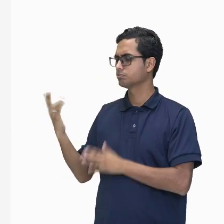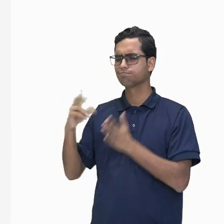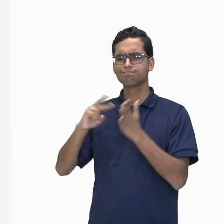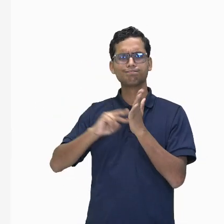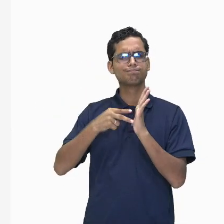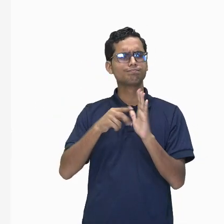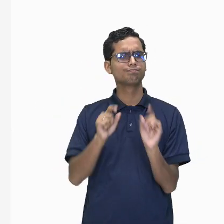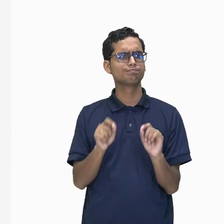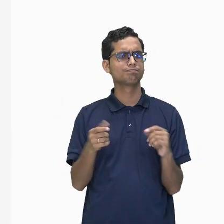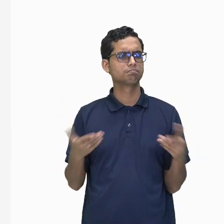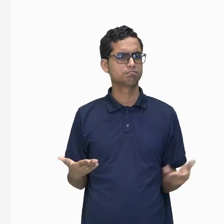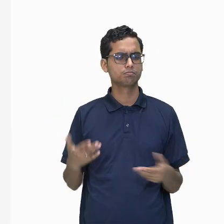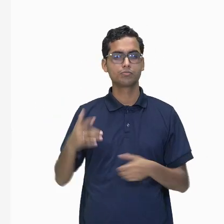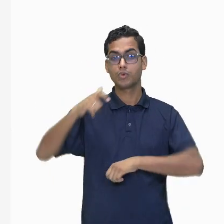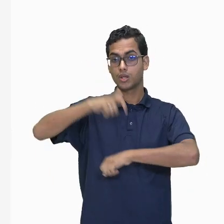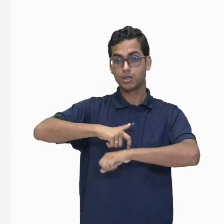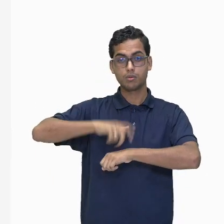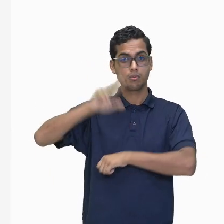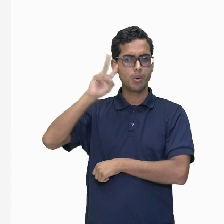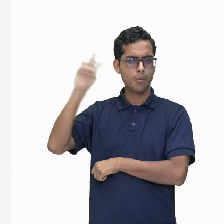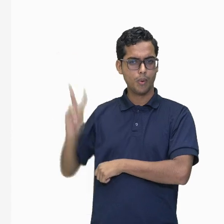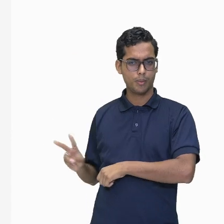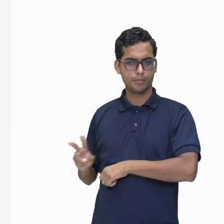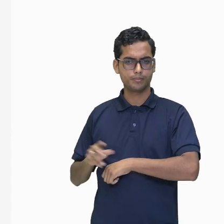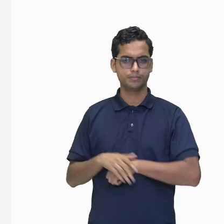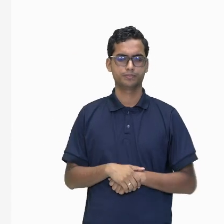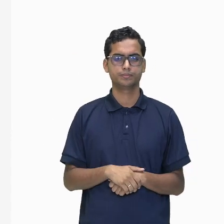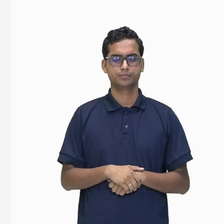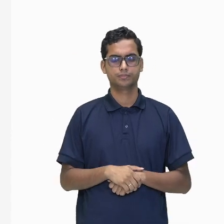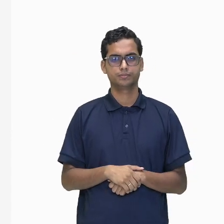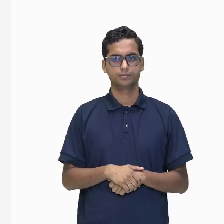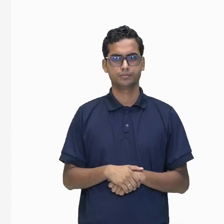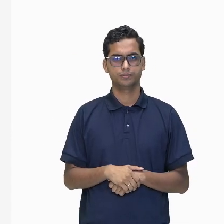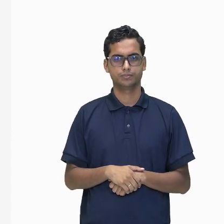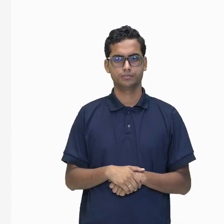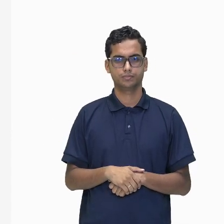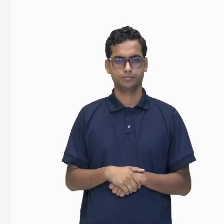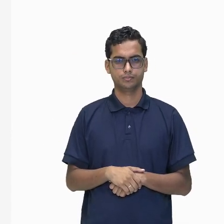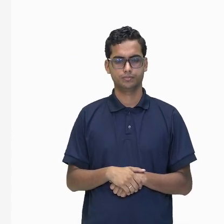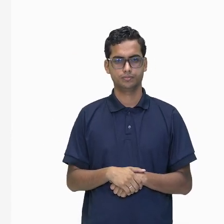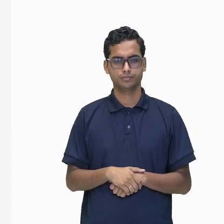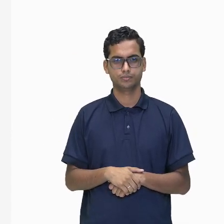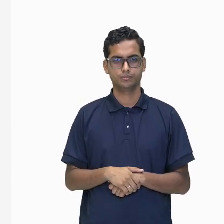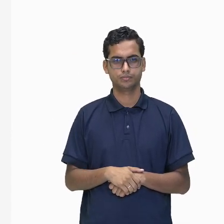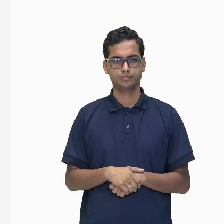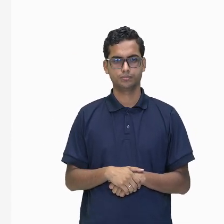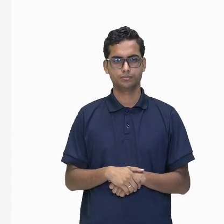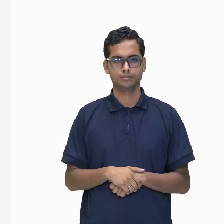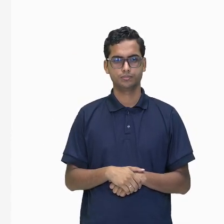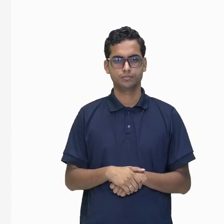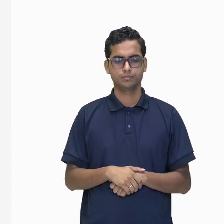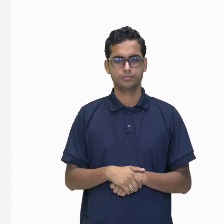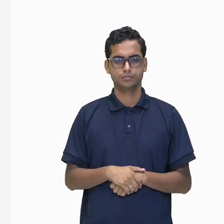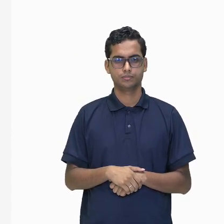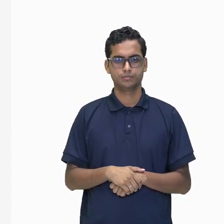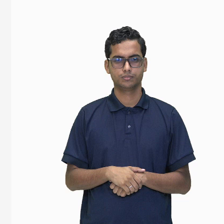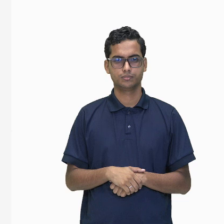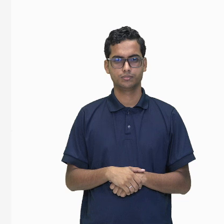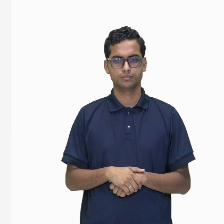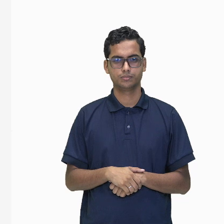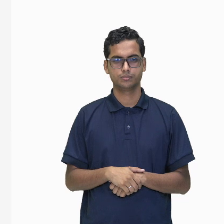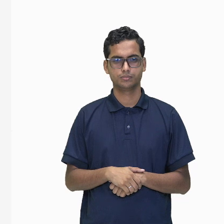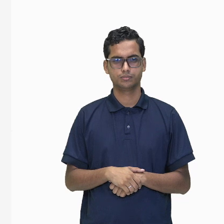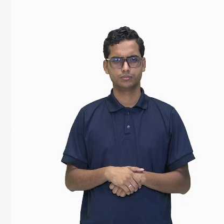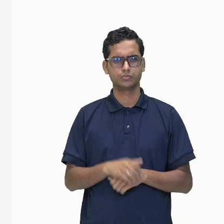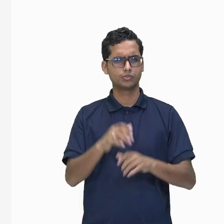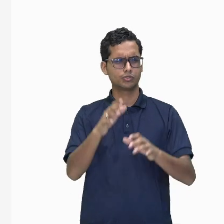chamado tempo histórico. O tempo histórico, por outro lado, não pode ser medido de